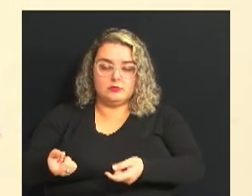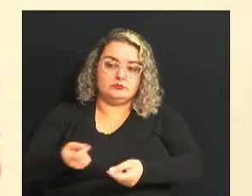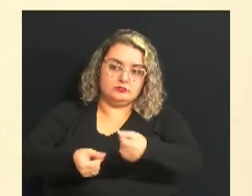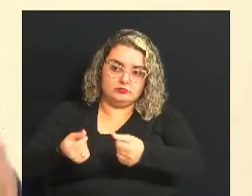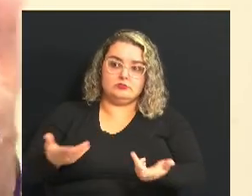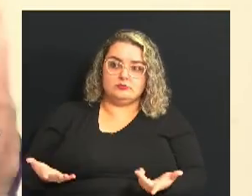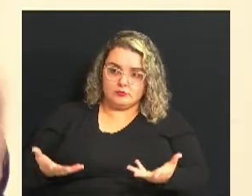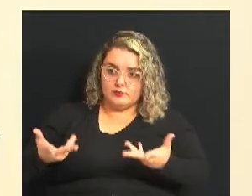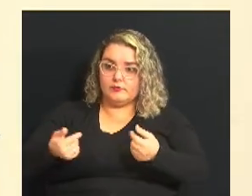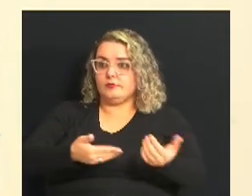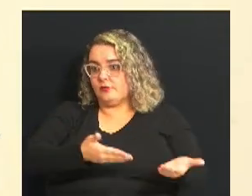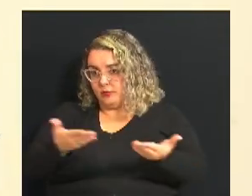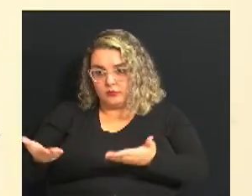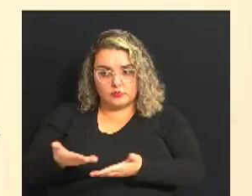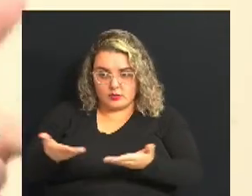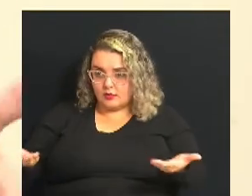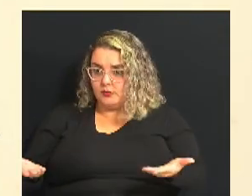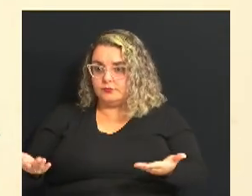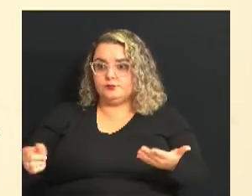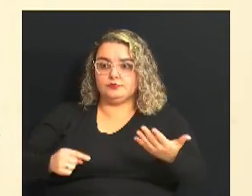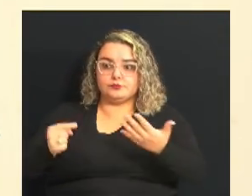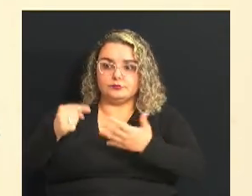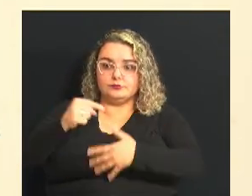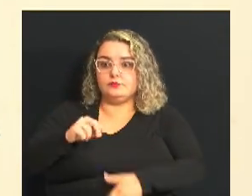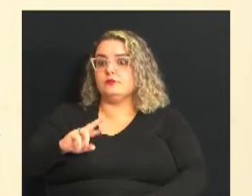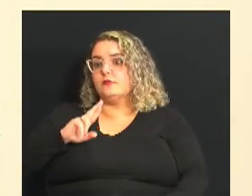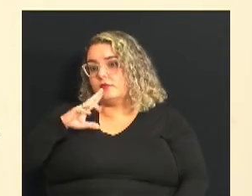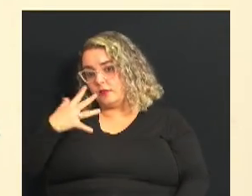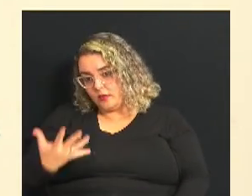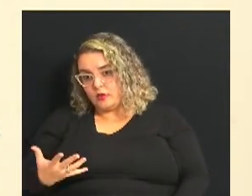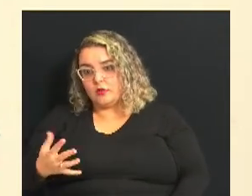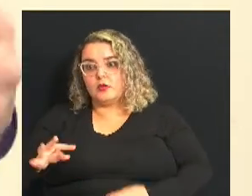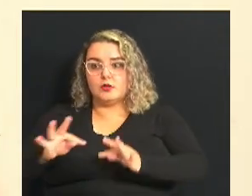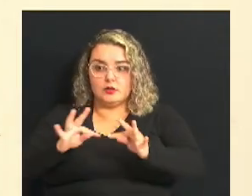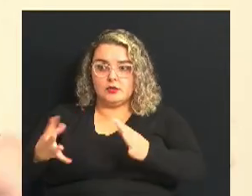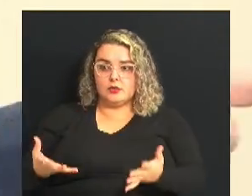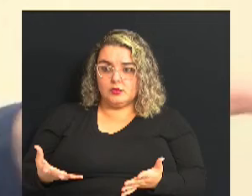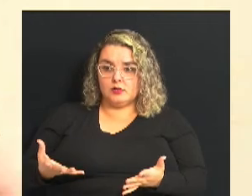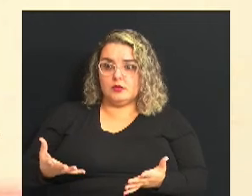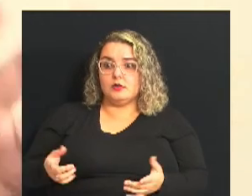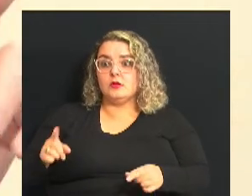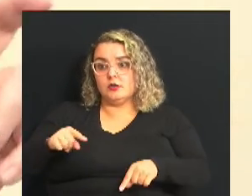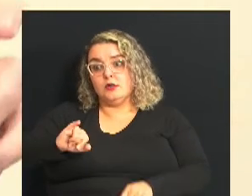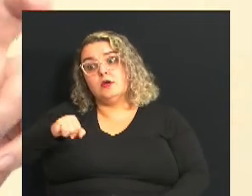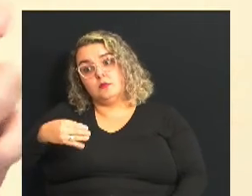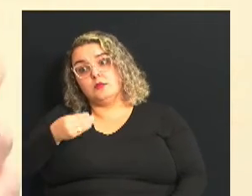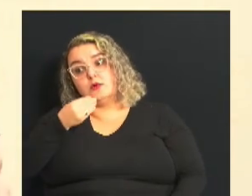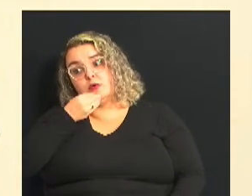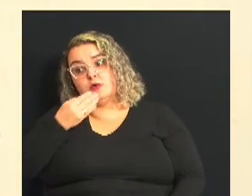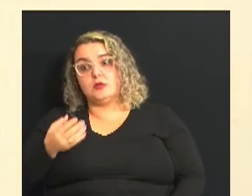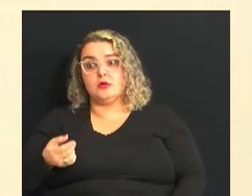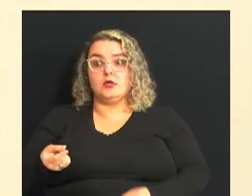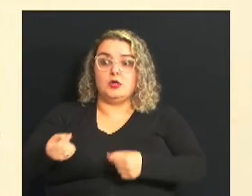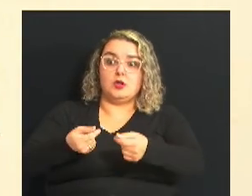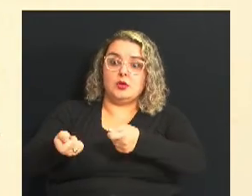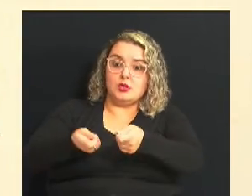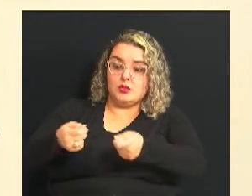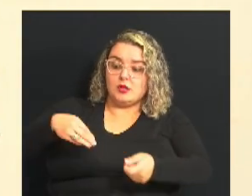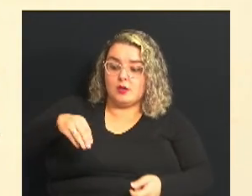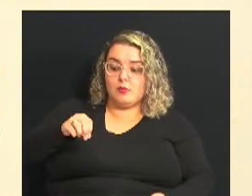a exposição que vocês colocaram aqui, diversas soluções tecnológicas, trouxe economia. E aí, aproveitando a economia da